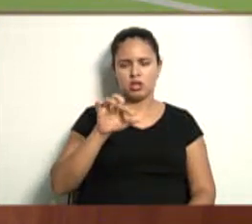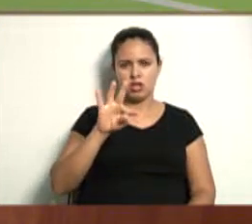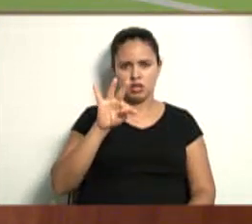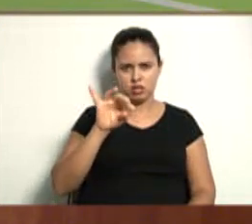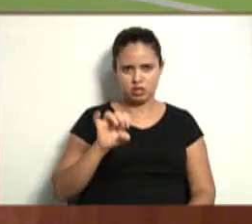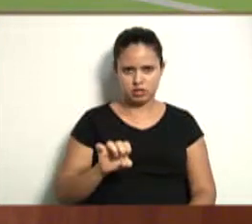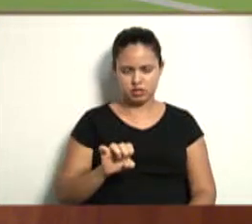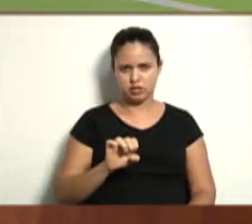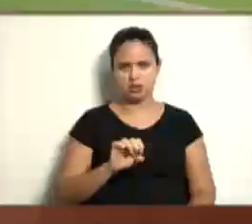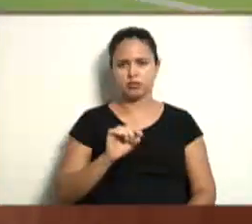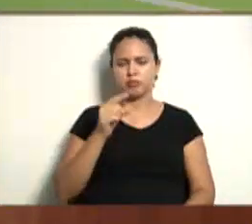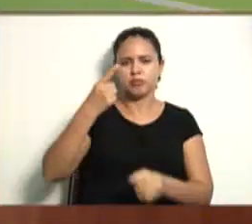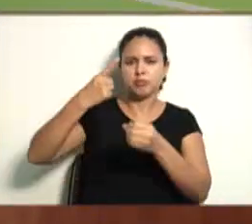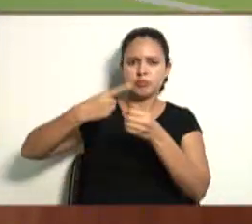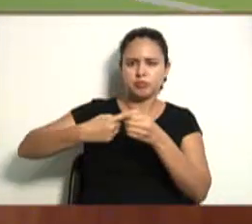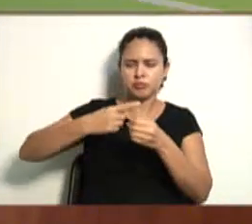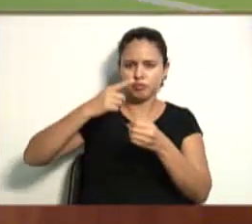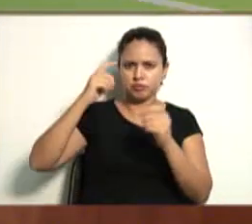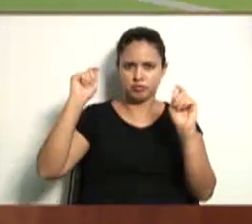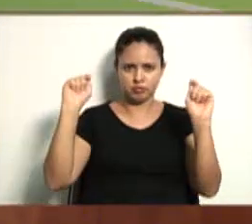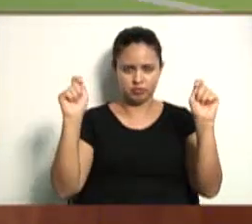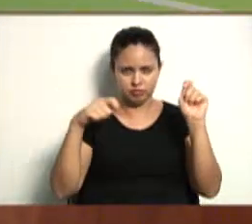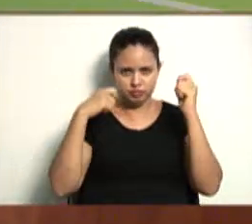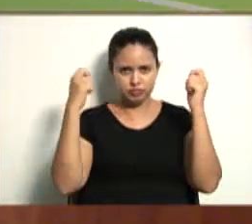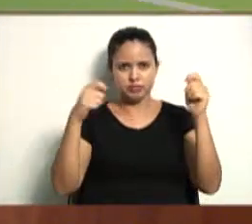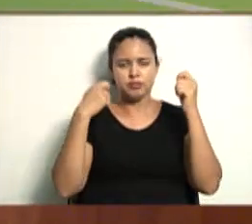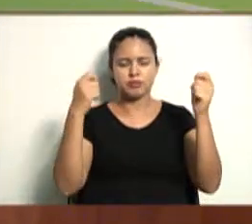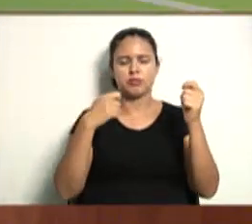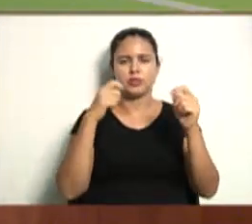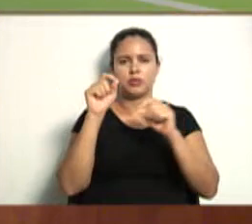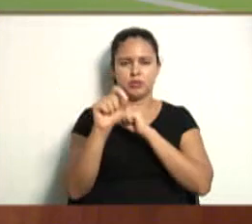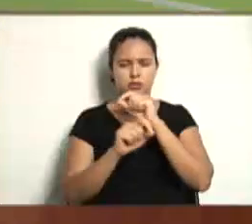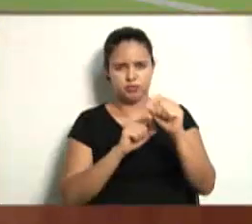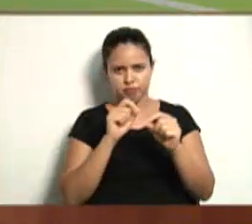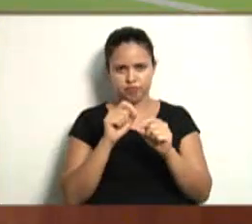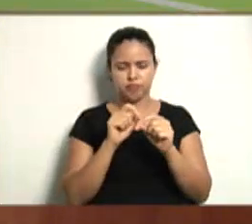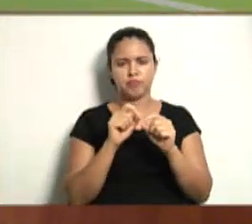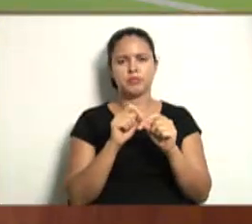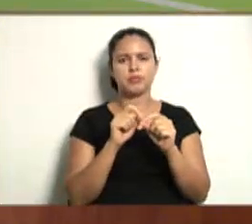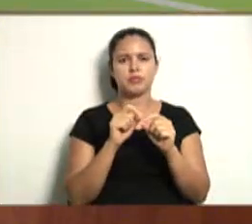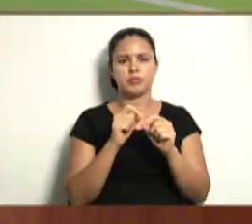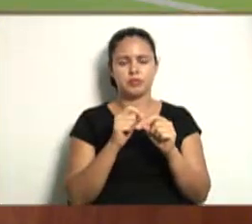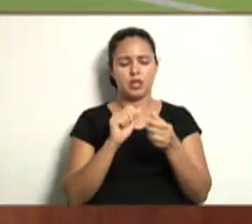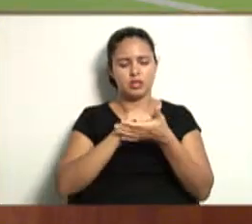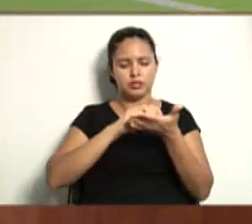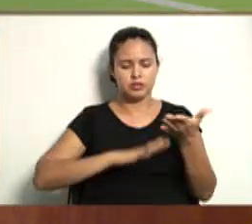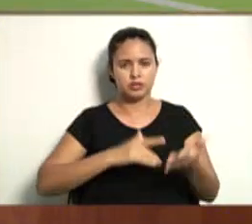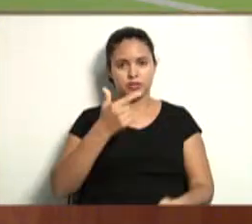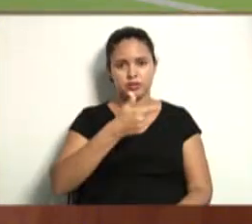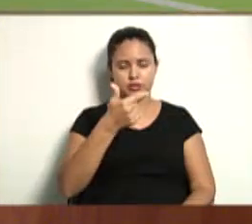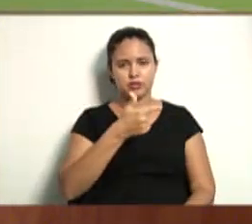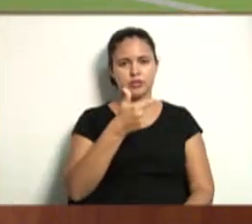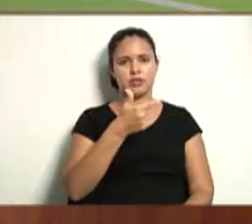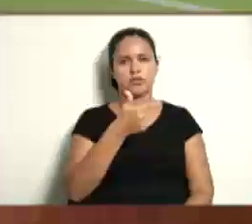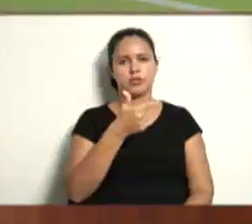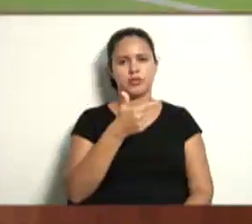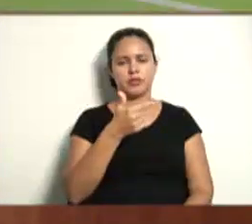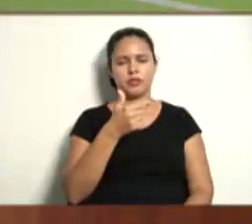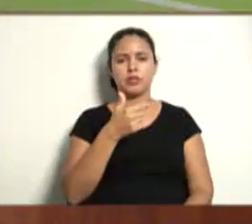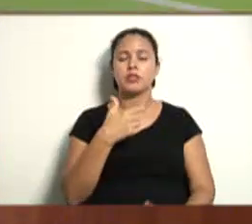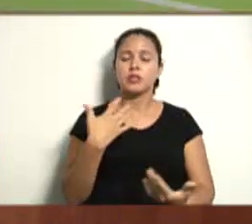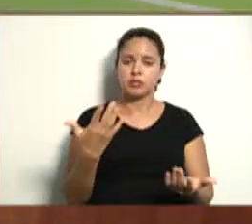a resposta que nós lemos sobre ainda a questão 2 foi do Ivan. Então,